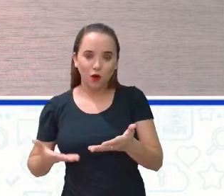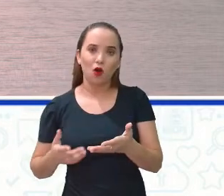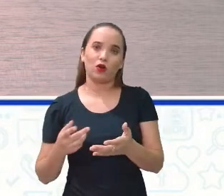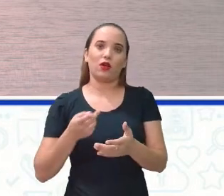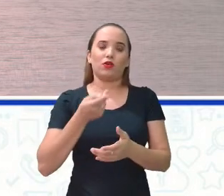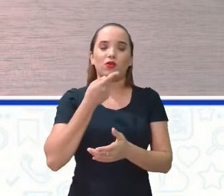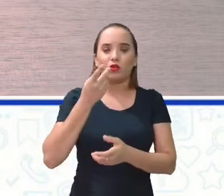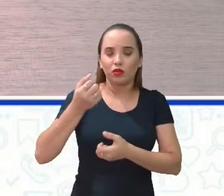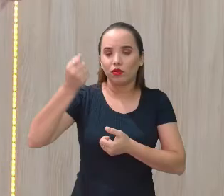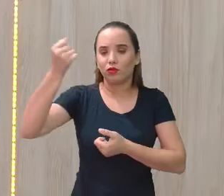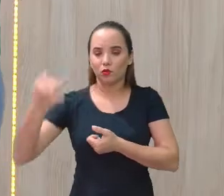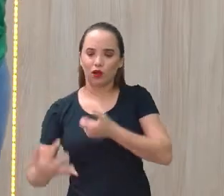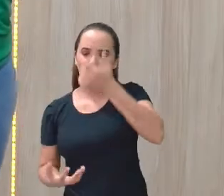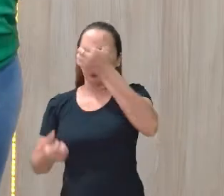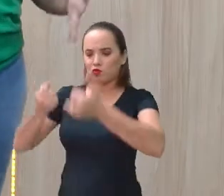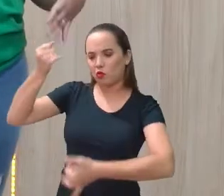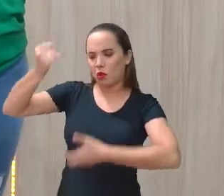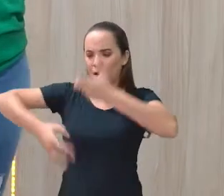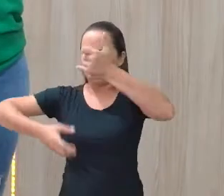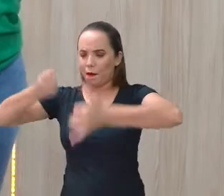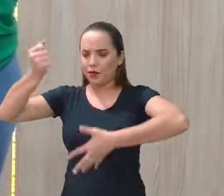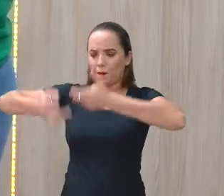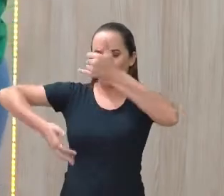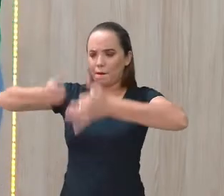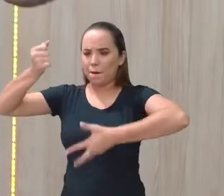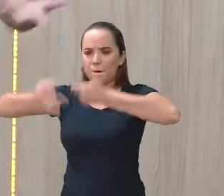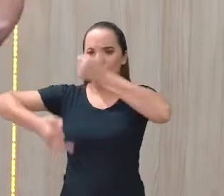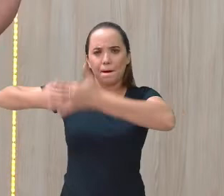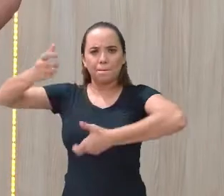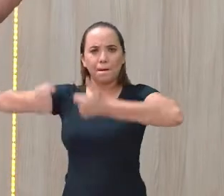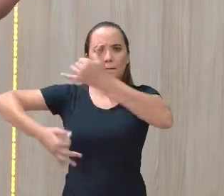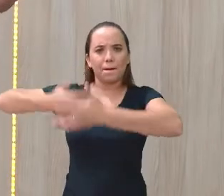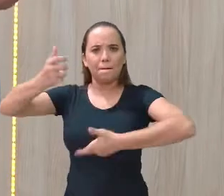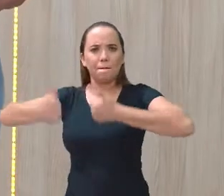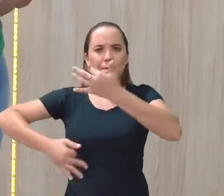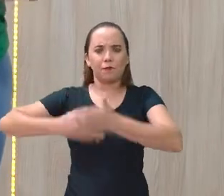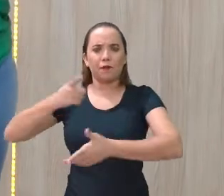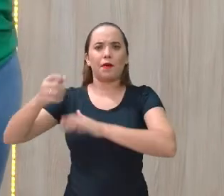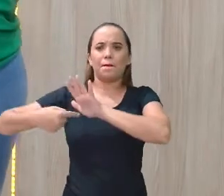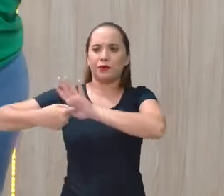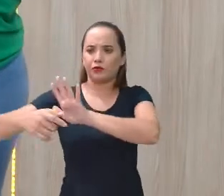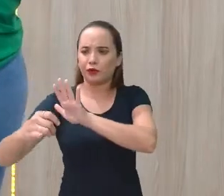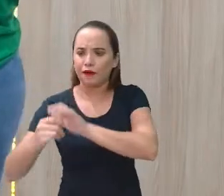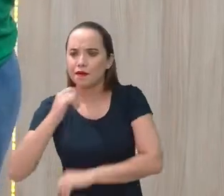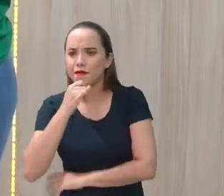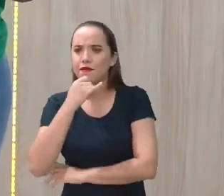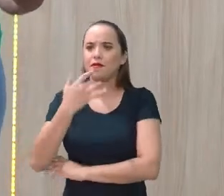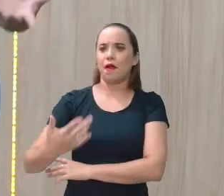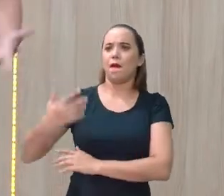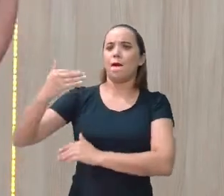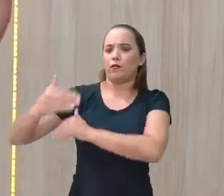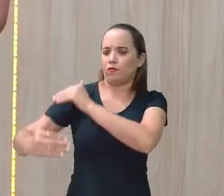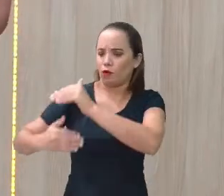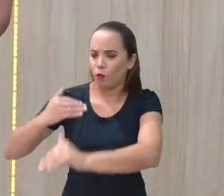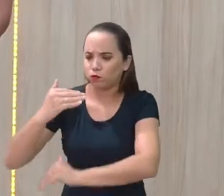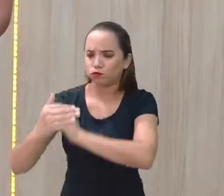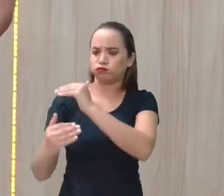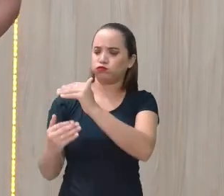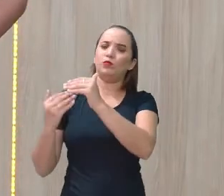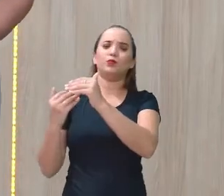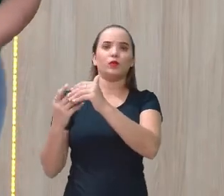foi falando de exposição oral, trazendo exemplos. A gente foi